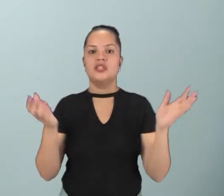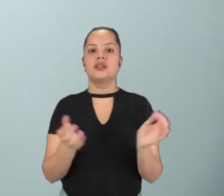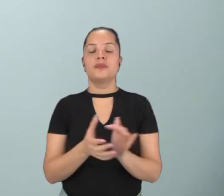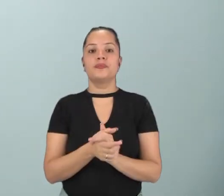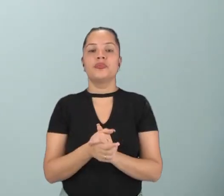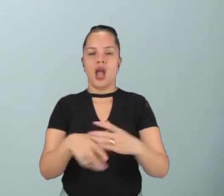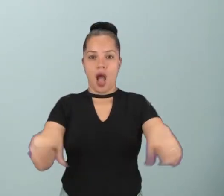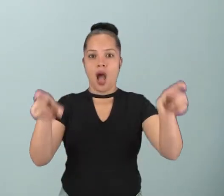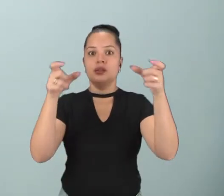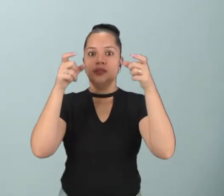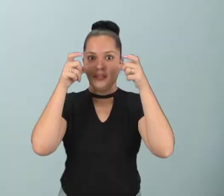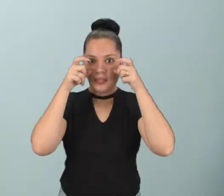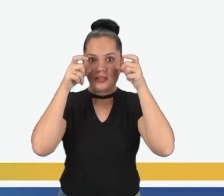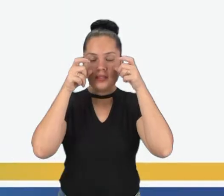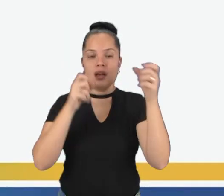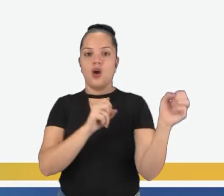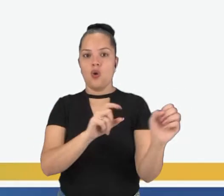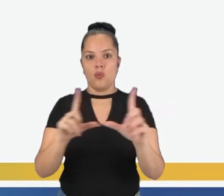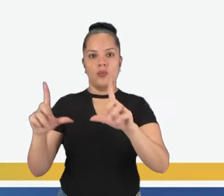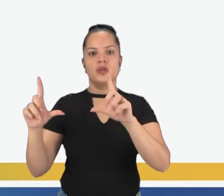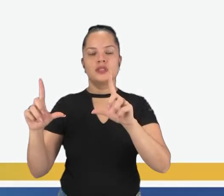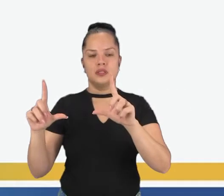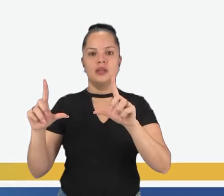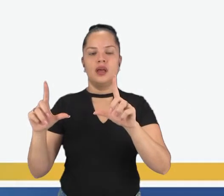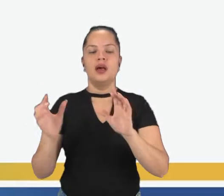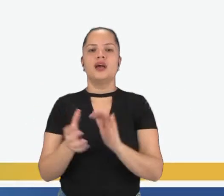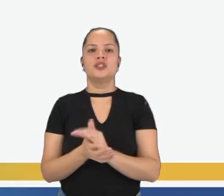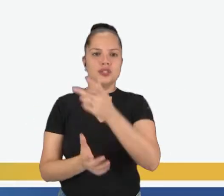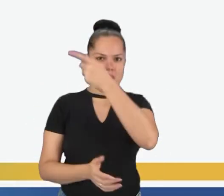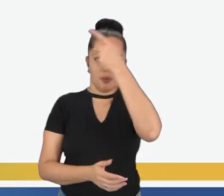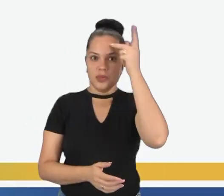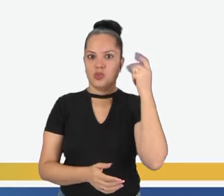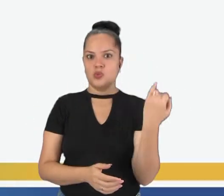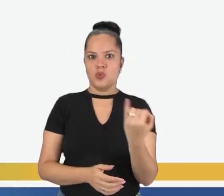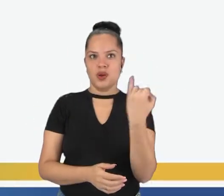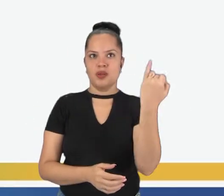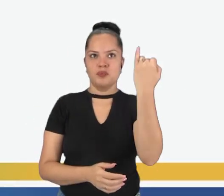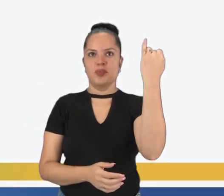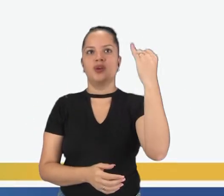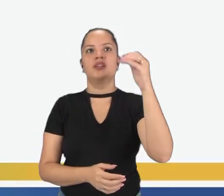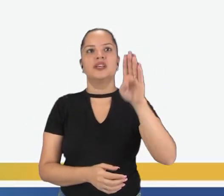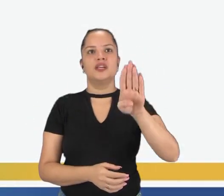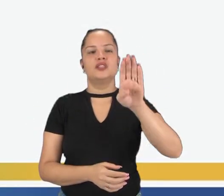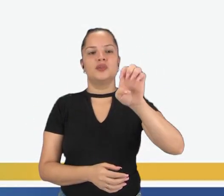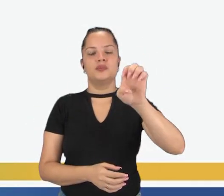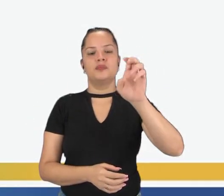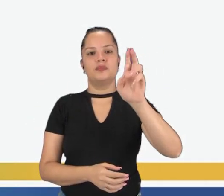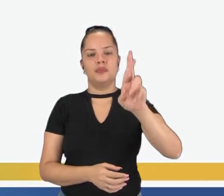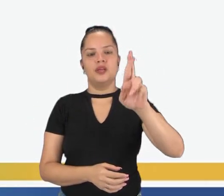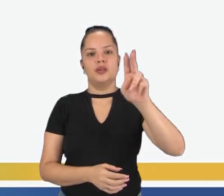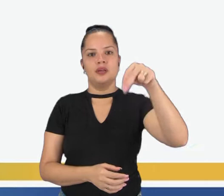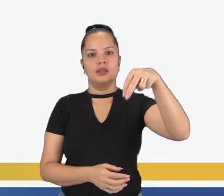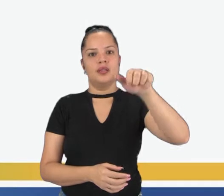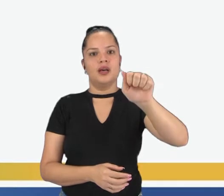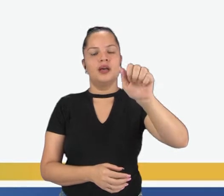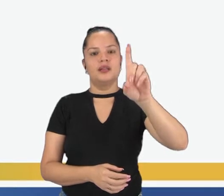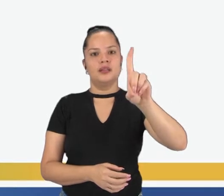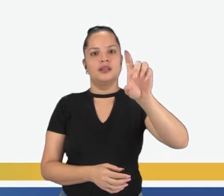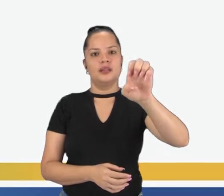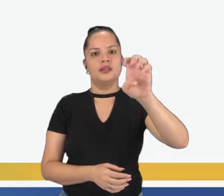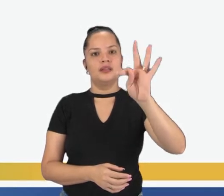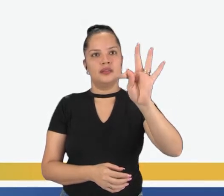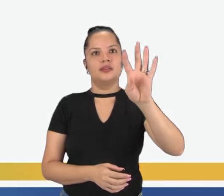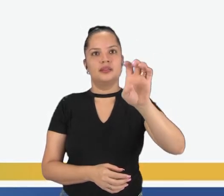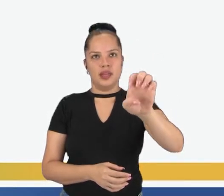vocês, observem aqui nesse slide, uma pessoa muito importante que é Bernadette Zagonel, né? É uma estudiosa